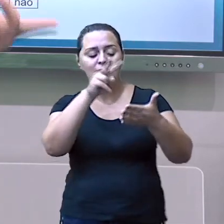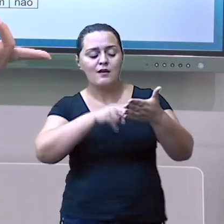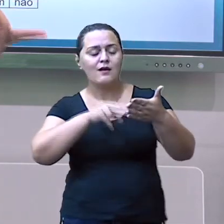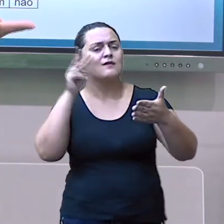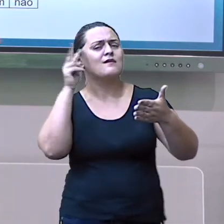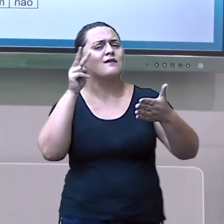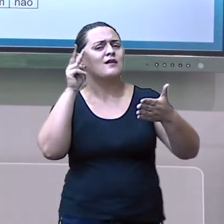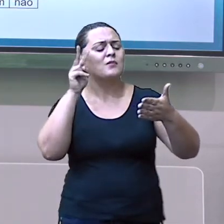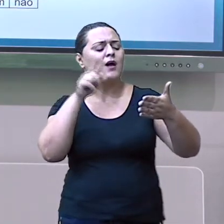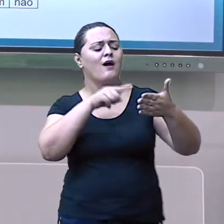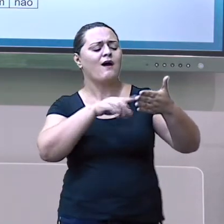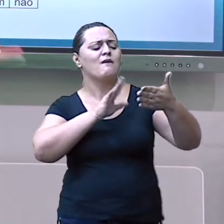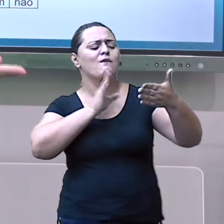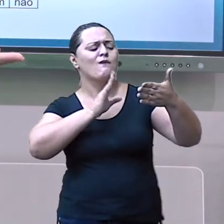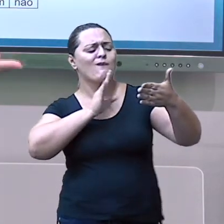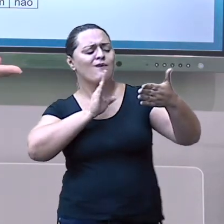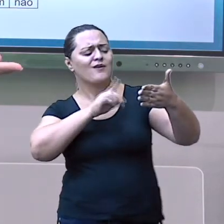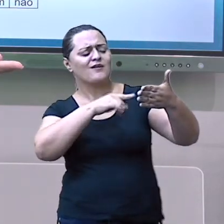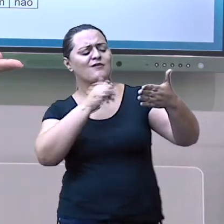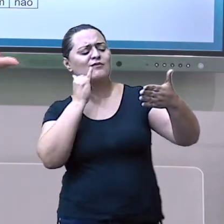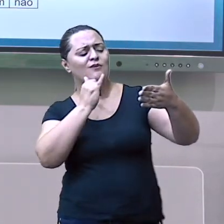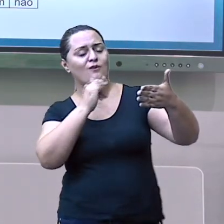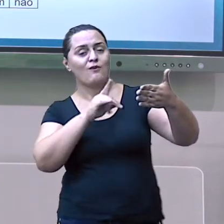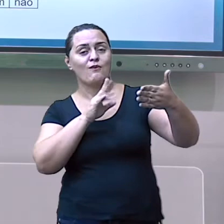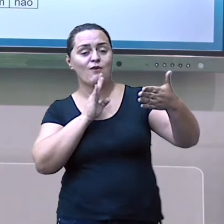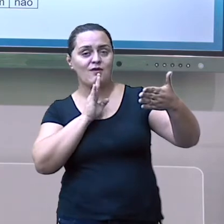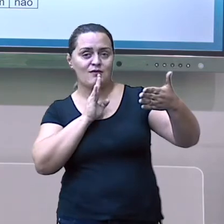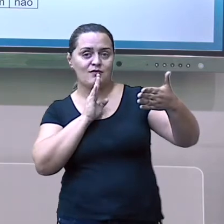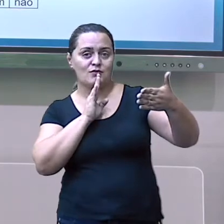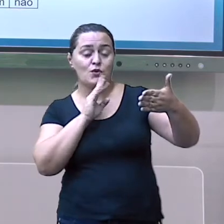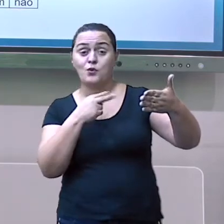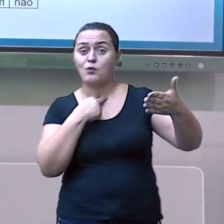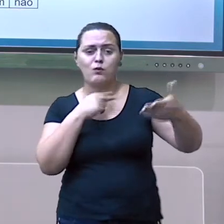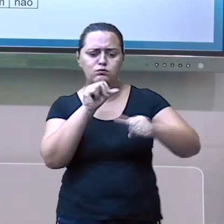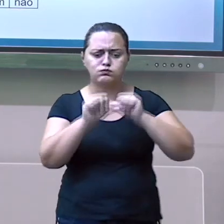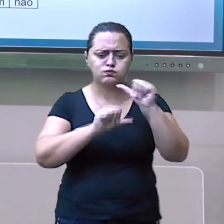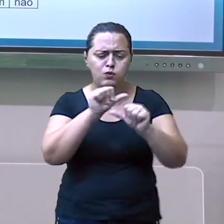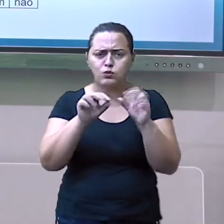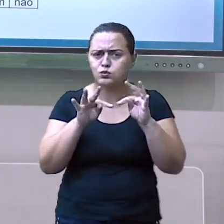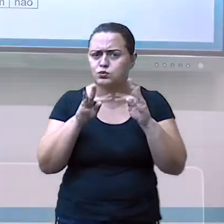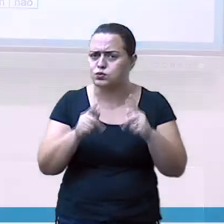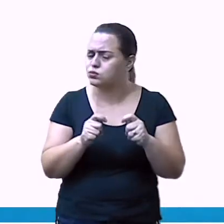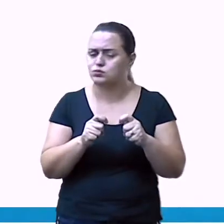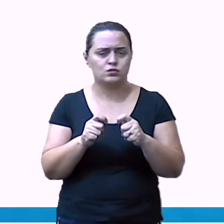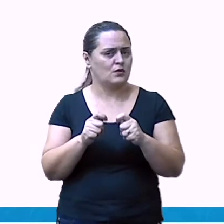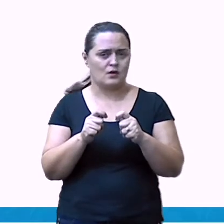você não tira ele todo, você não modifica ele todo, porque senão não é um reconto, né?